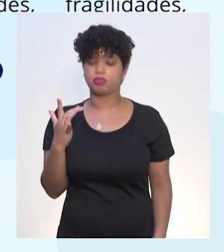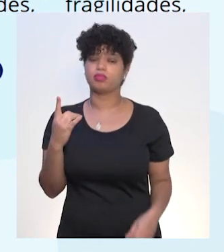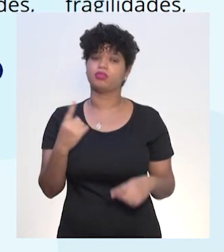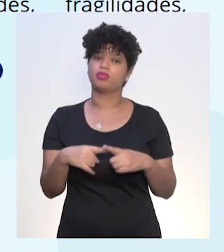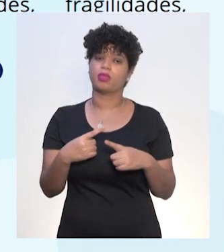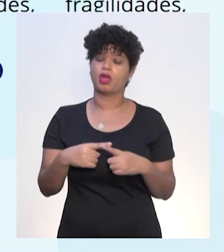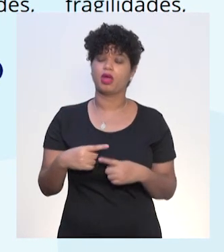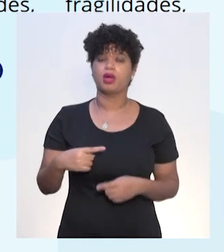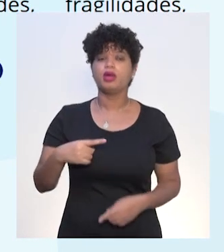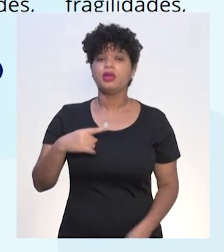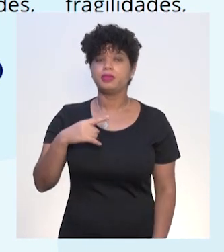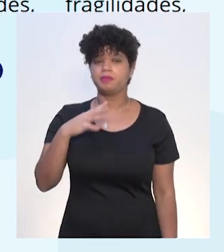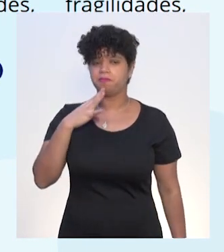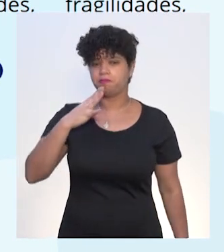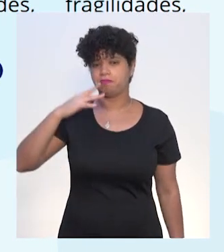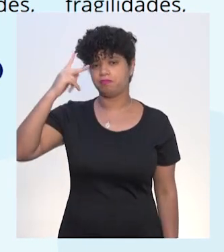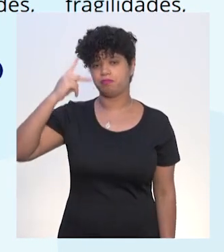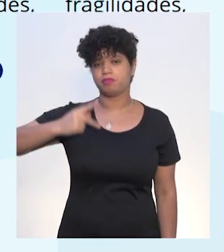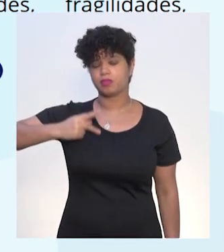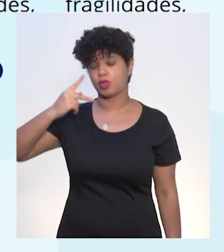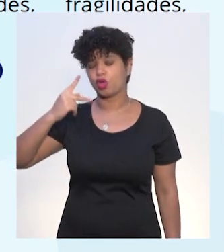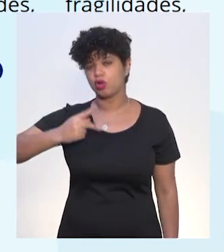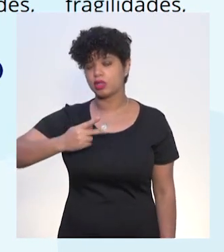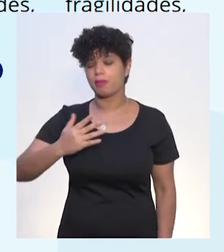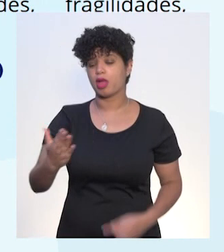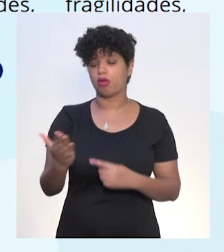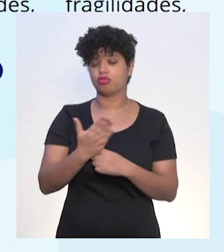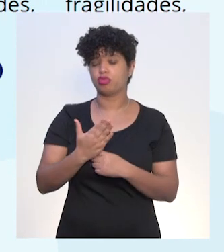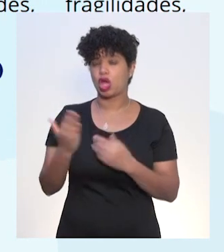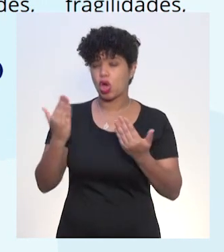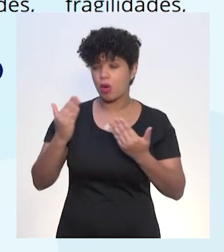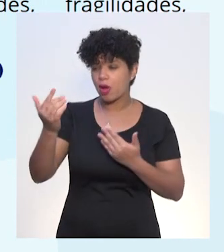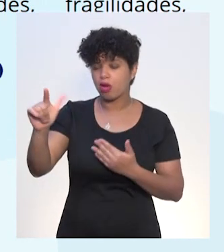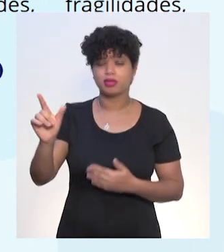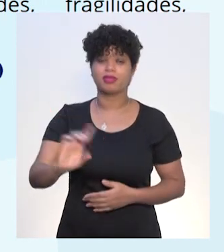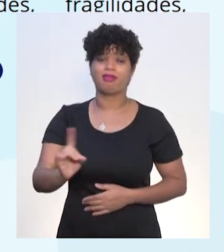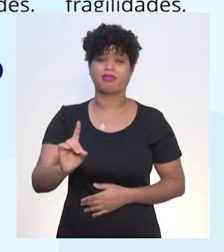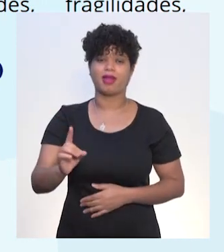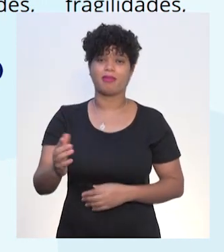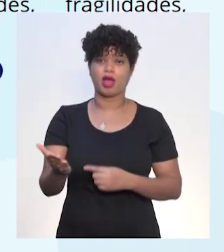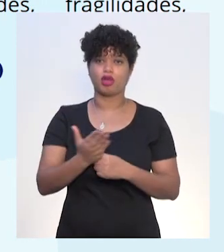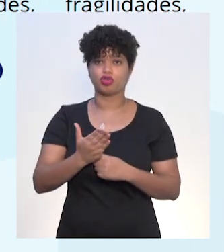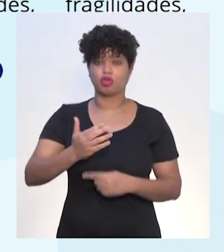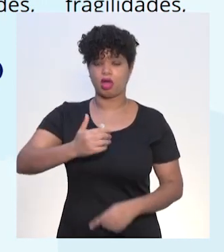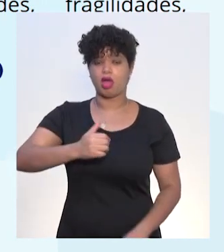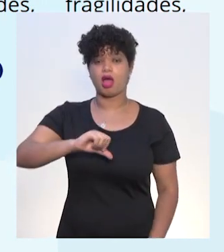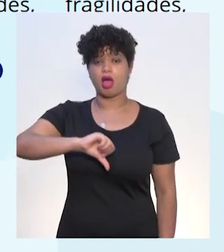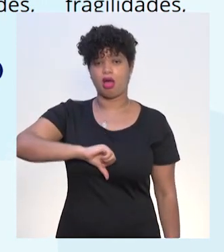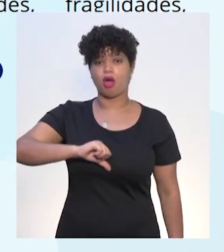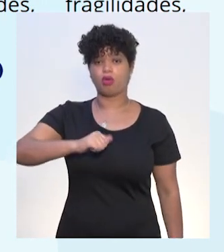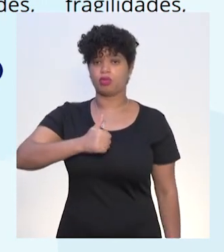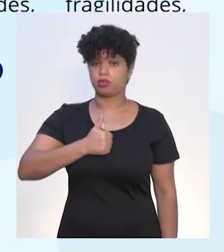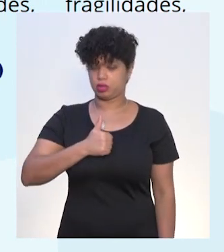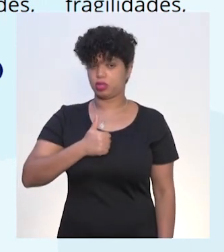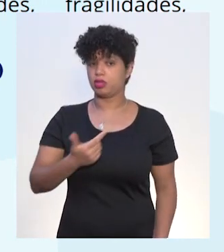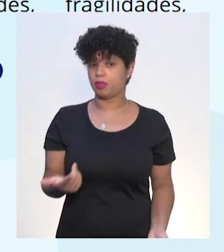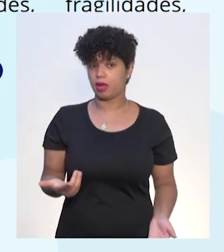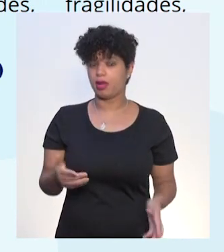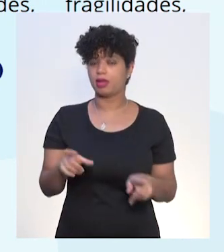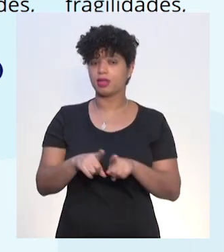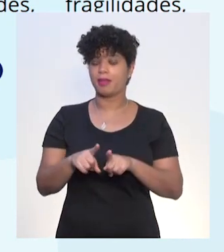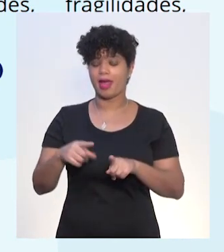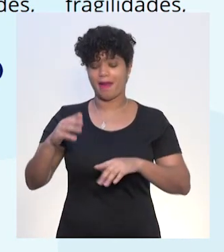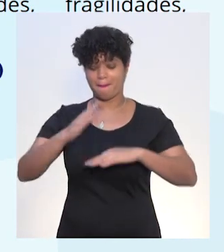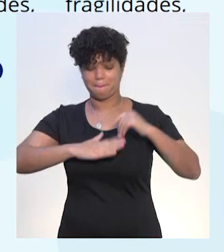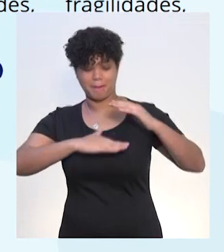autoconhecimento nos liberta das comparações fortalece a nossa autoestima nos faz descobrir nossas